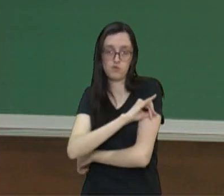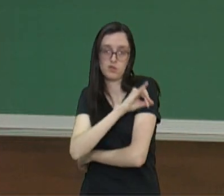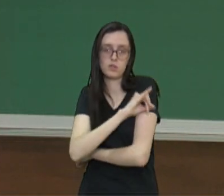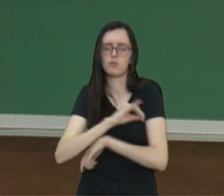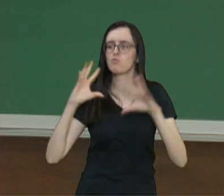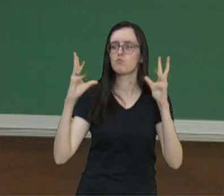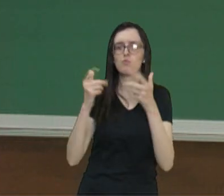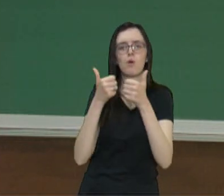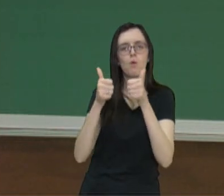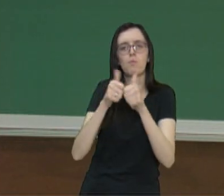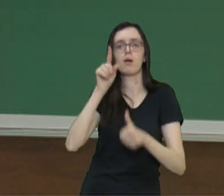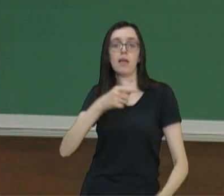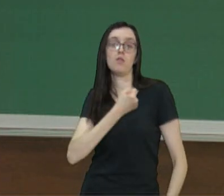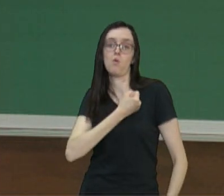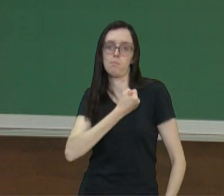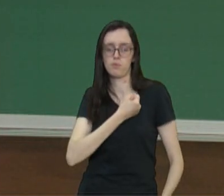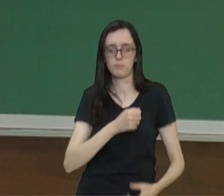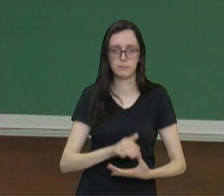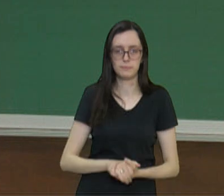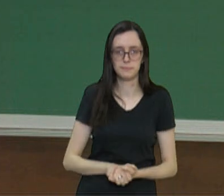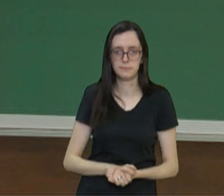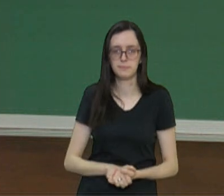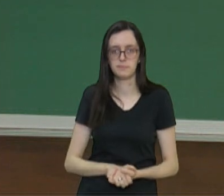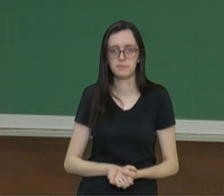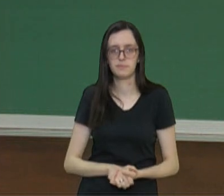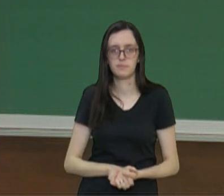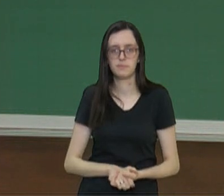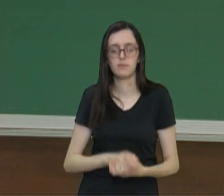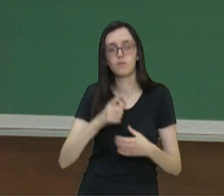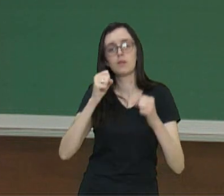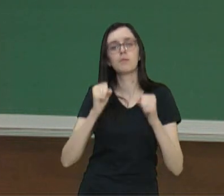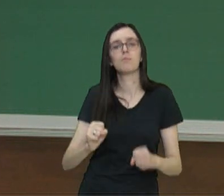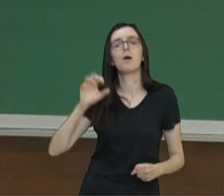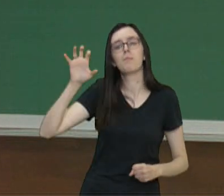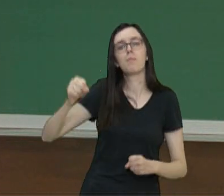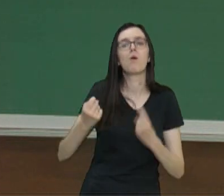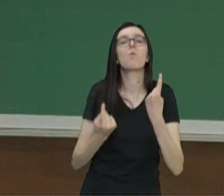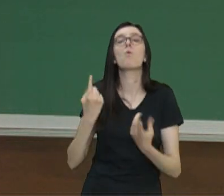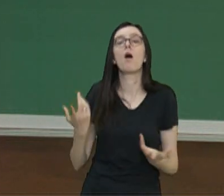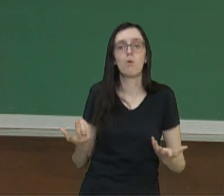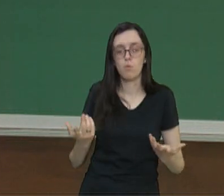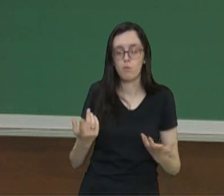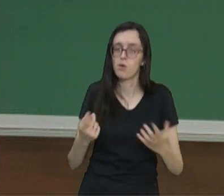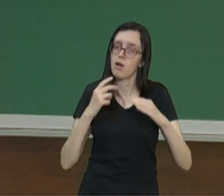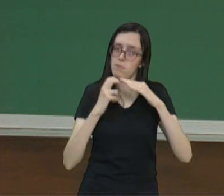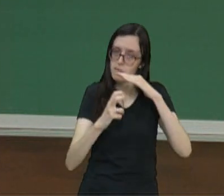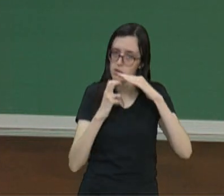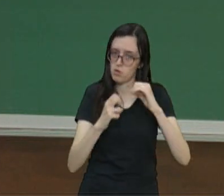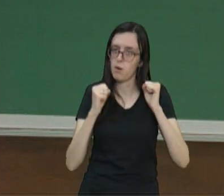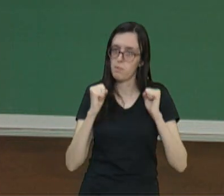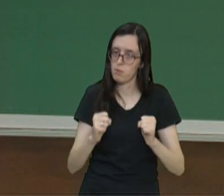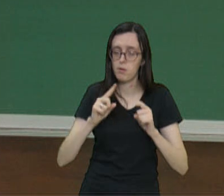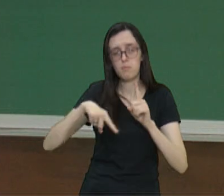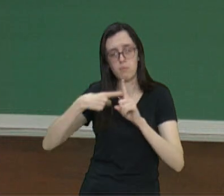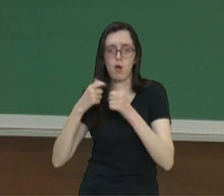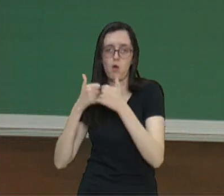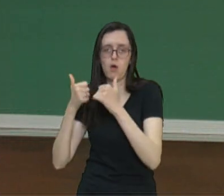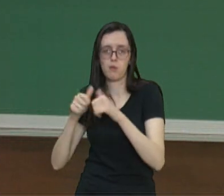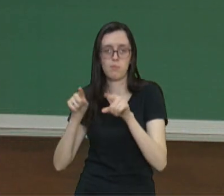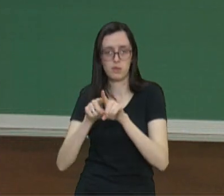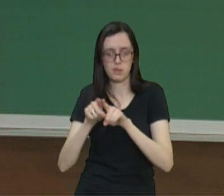ônibus são por número. Você pode também pegar um subway, né, que é um metrô, mais um